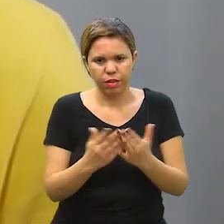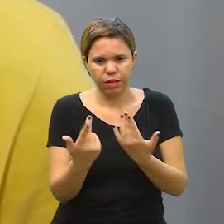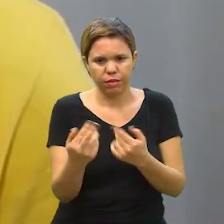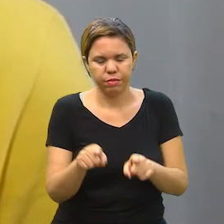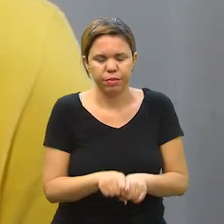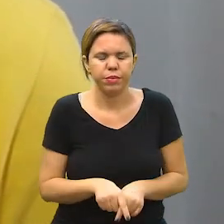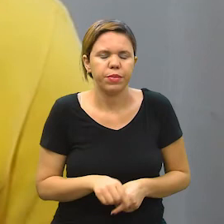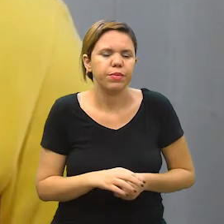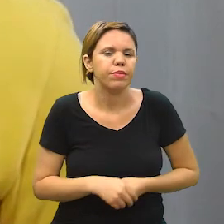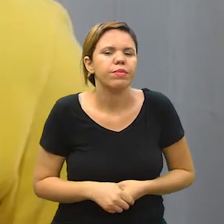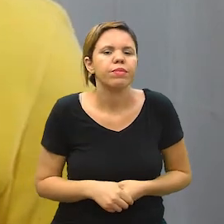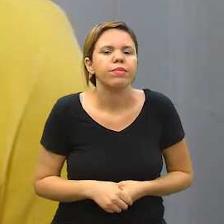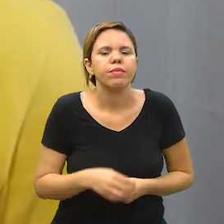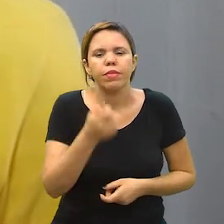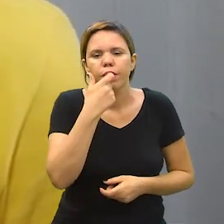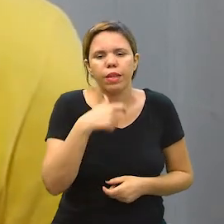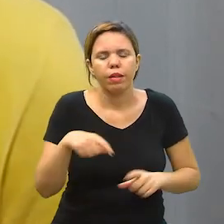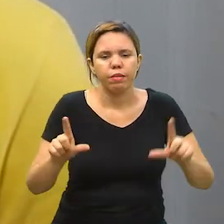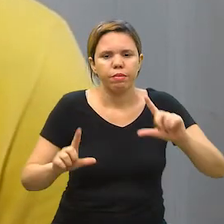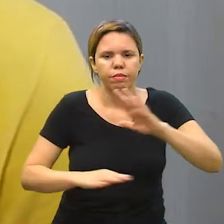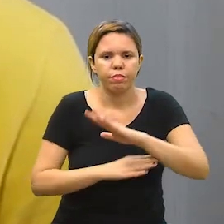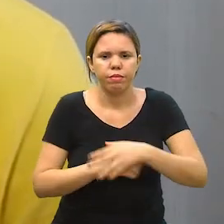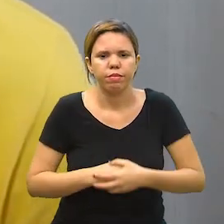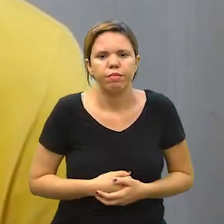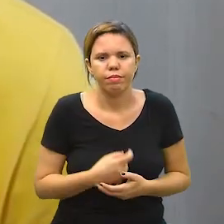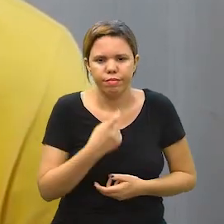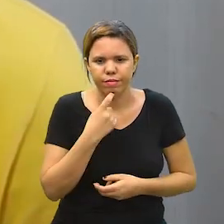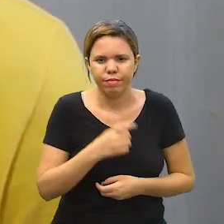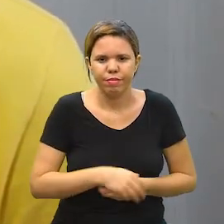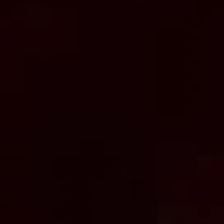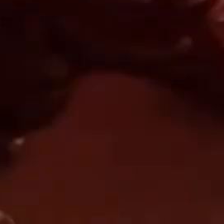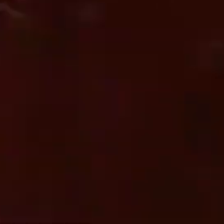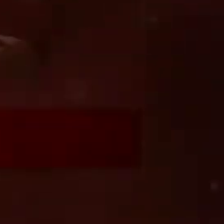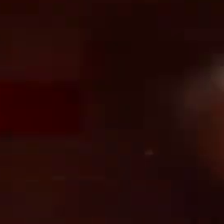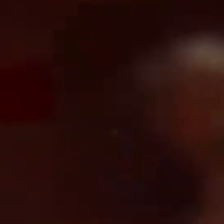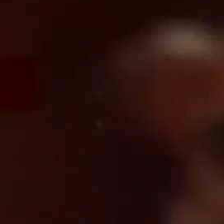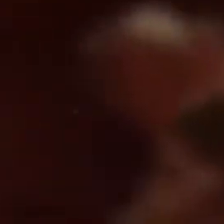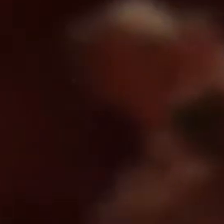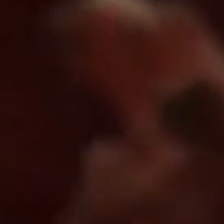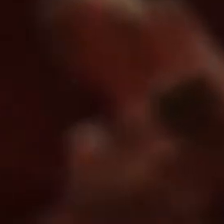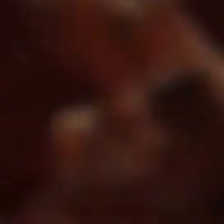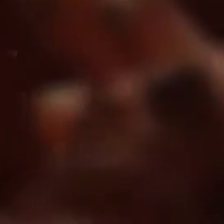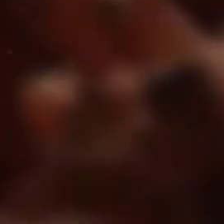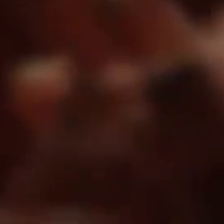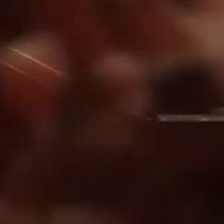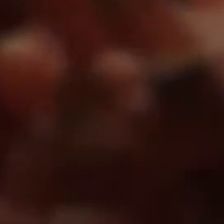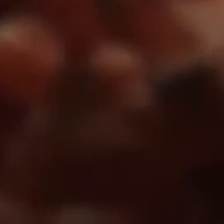você também na sua. Rubens Morelli para a TV Câmara Campinas.